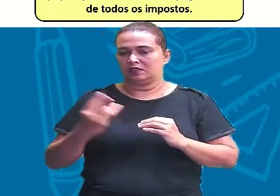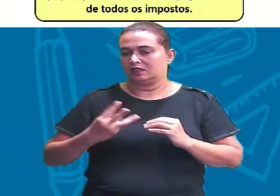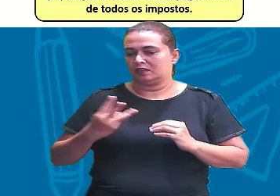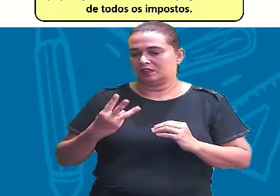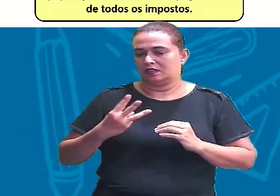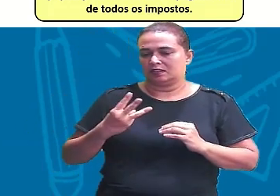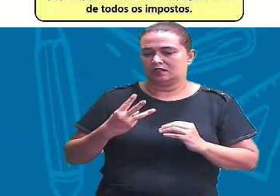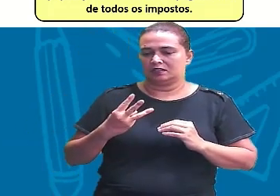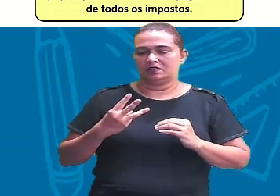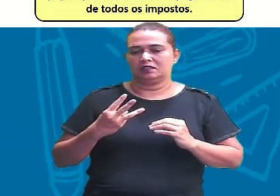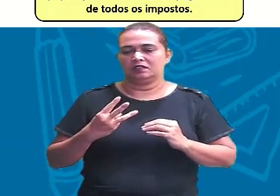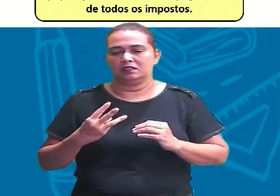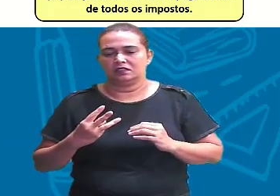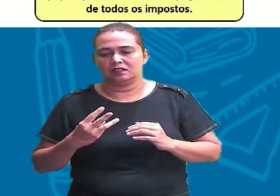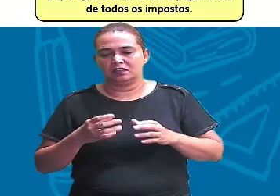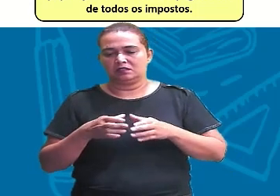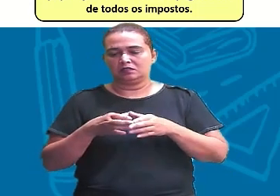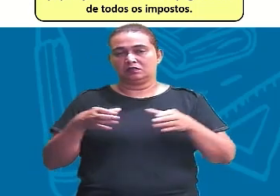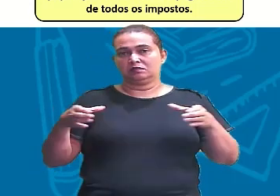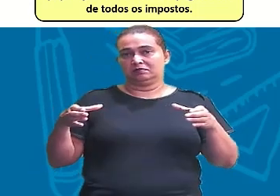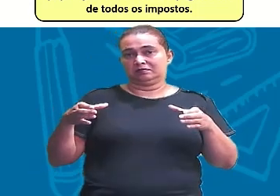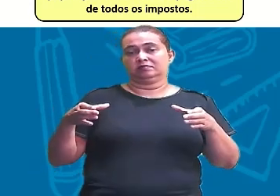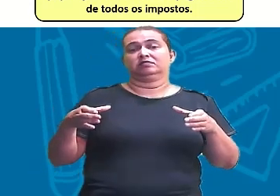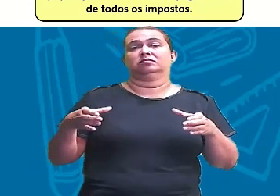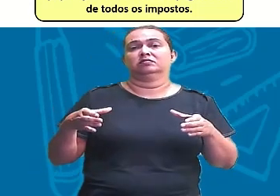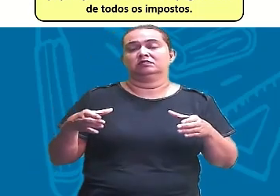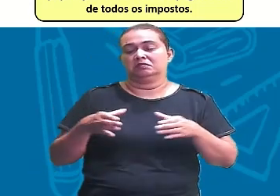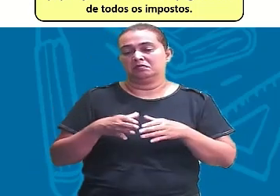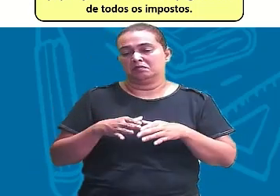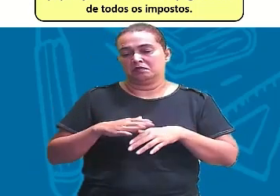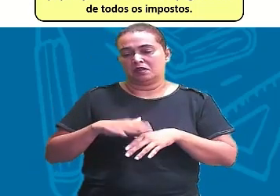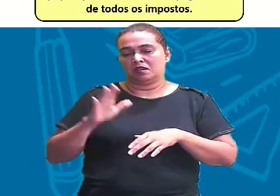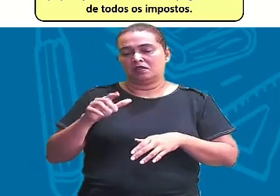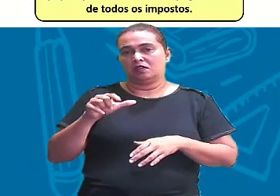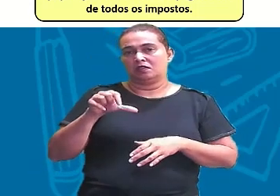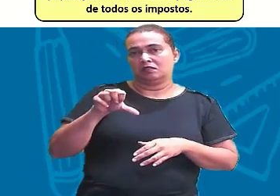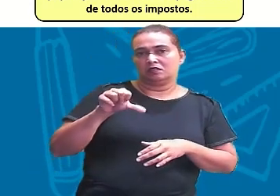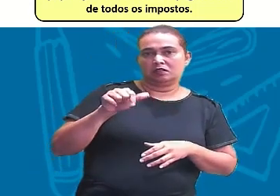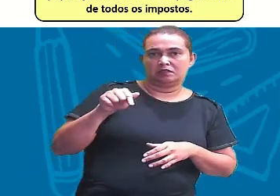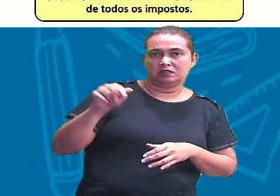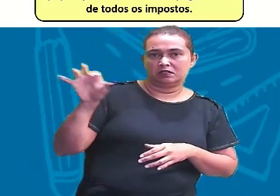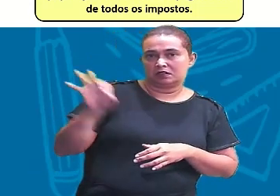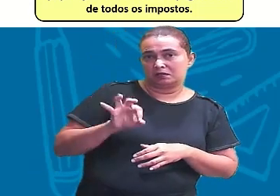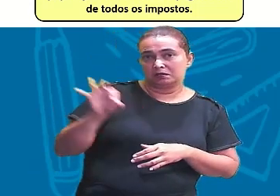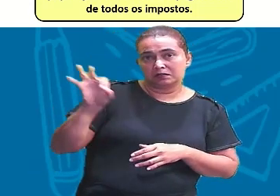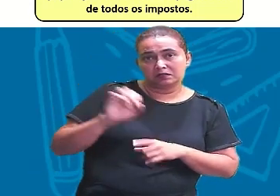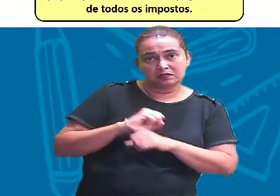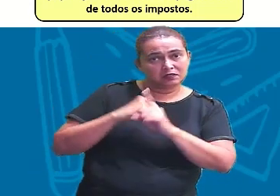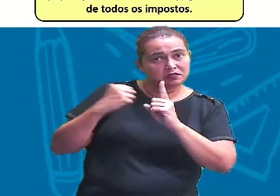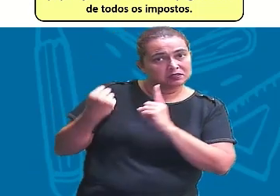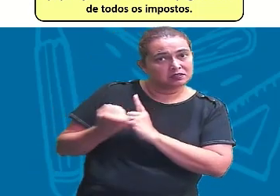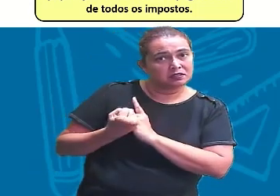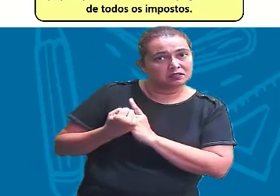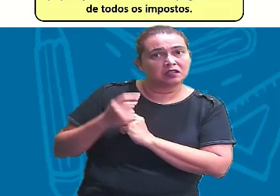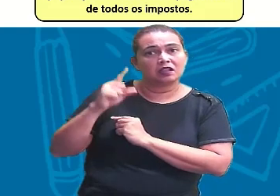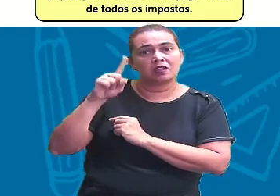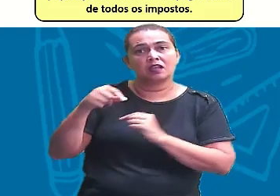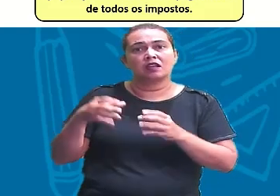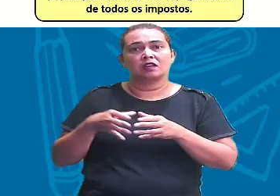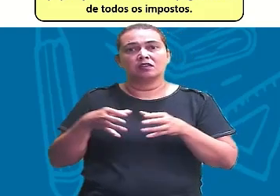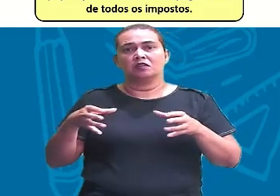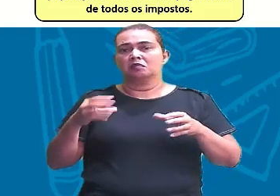que como vocês estão vendo, era a maior parte da sociedade, né? 97% da sociedade, era um grupo